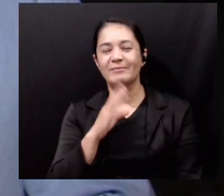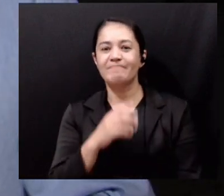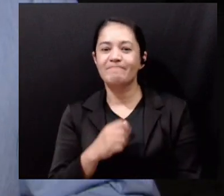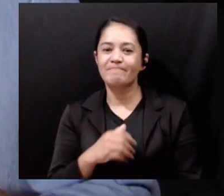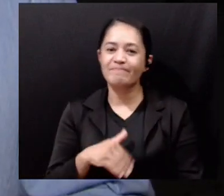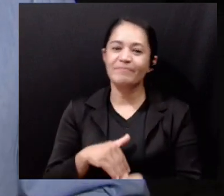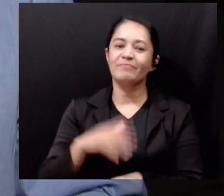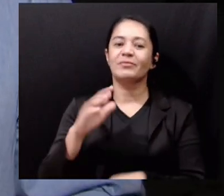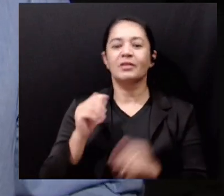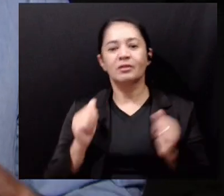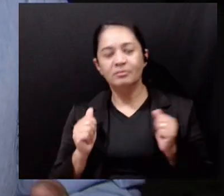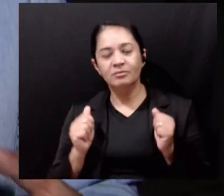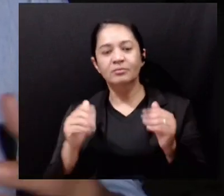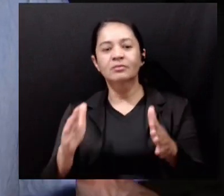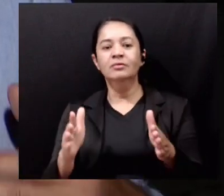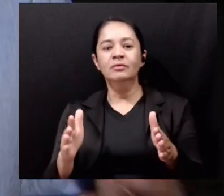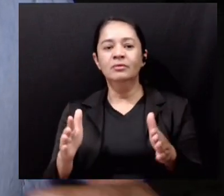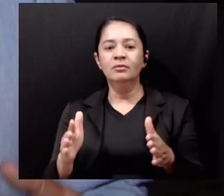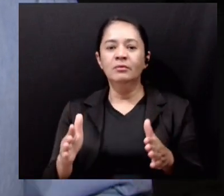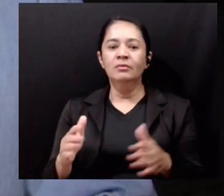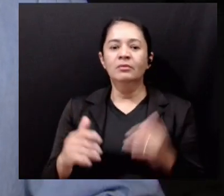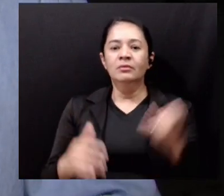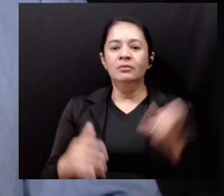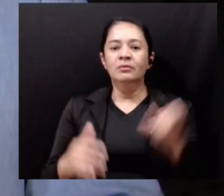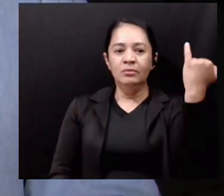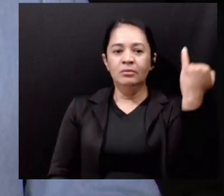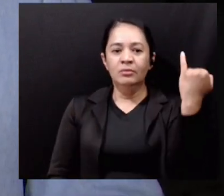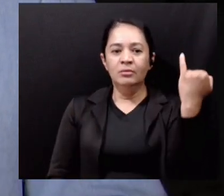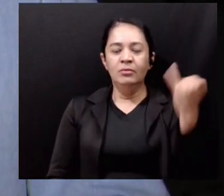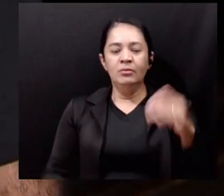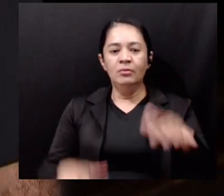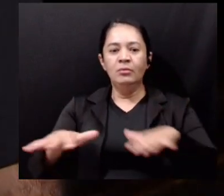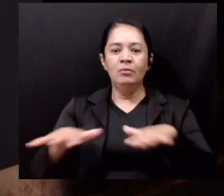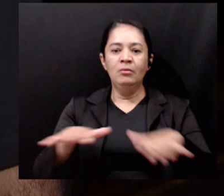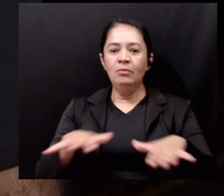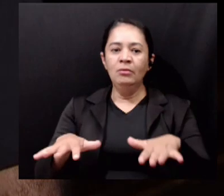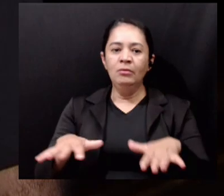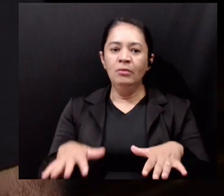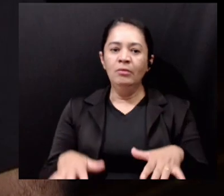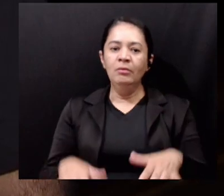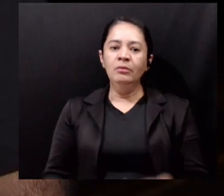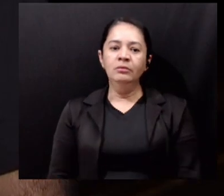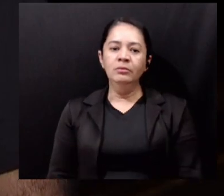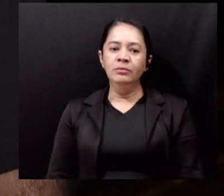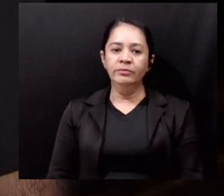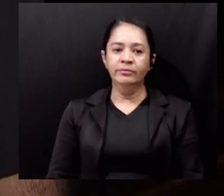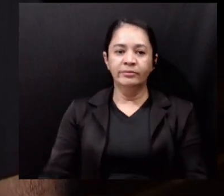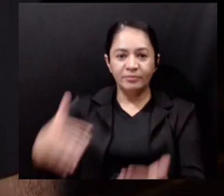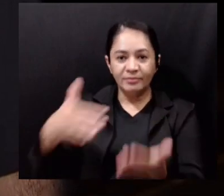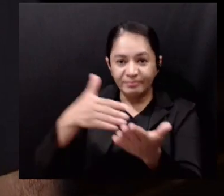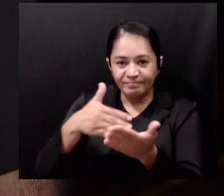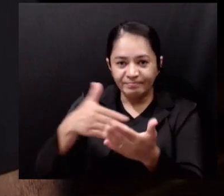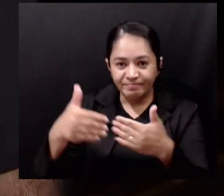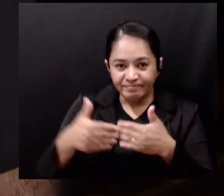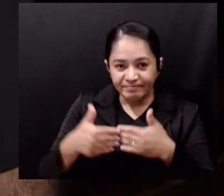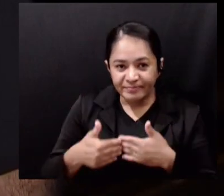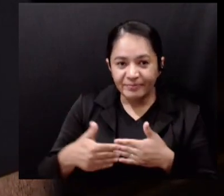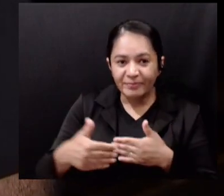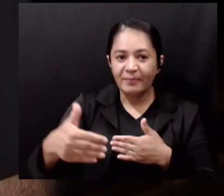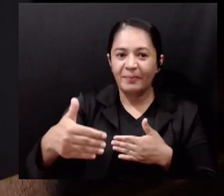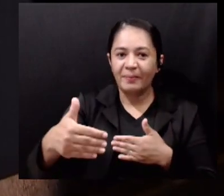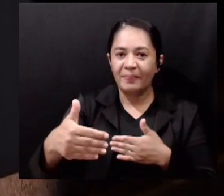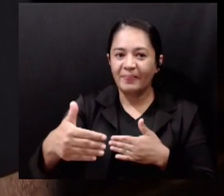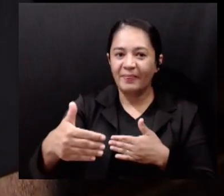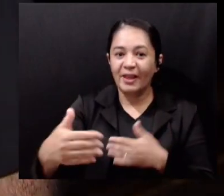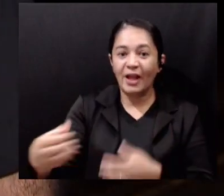ação importante para movimentar o turismo na nossa cidade. A partir da égide dessa nova